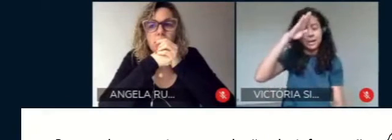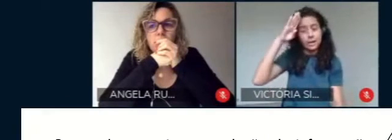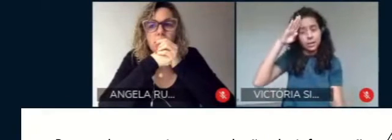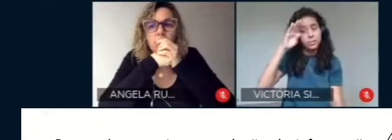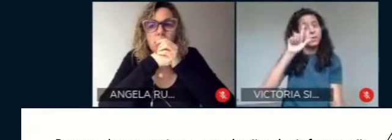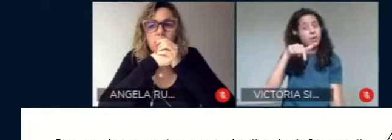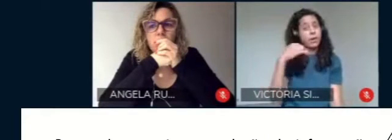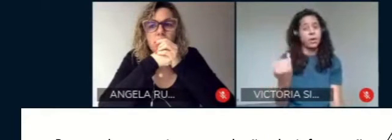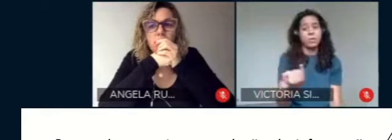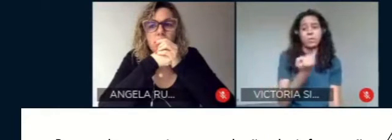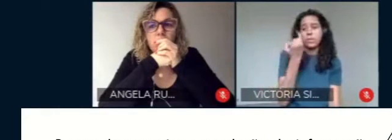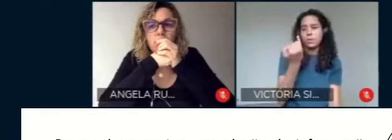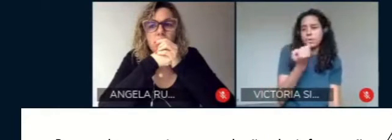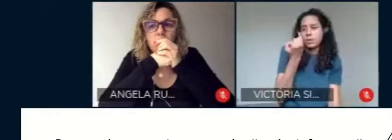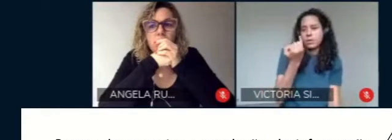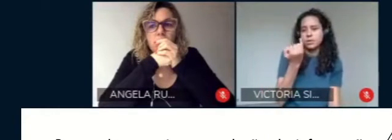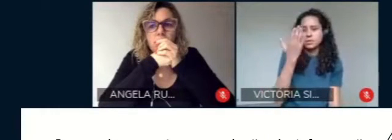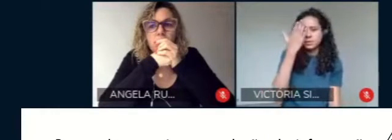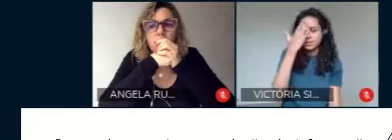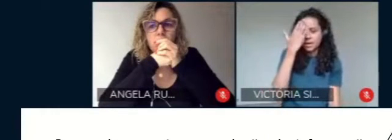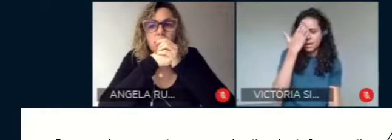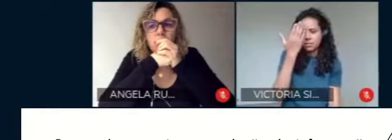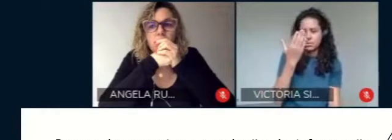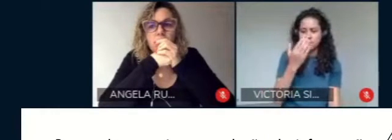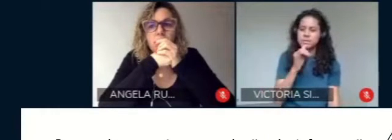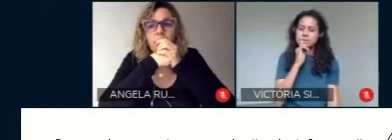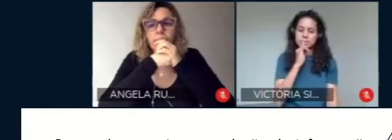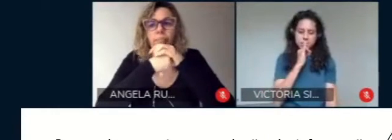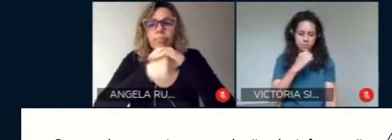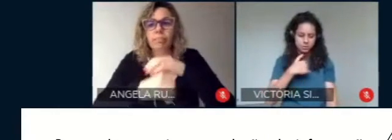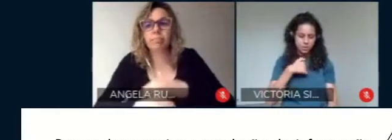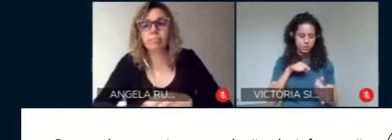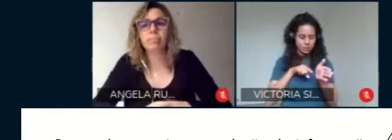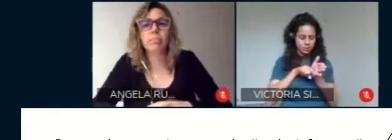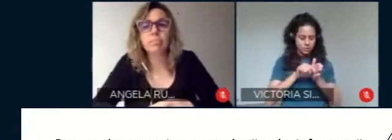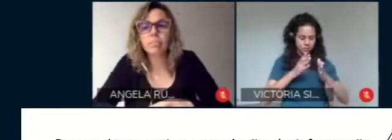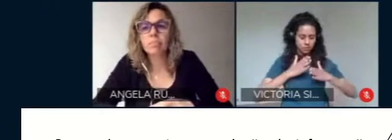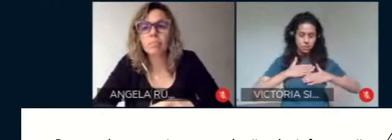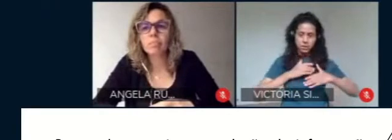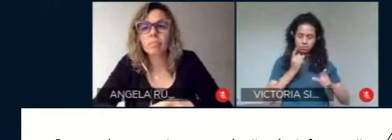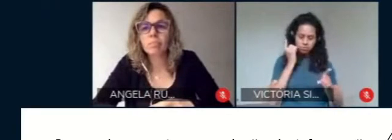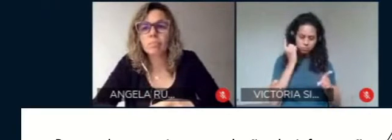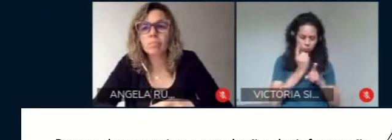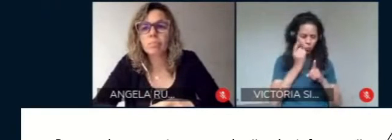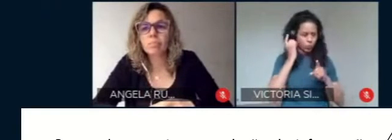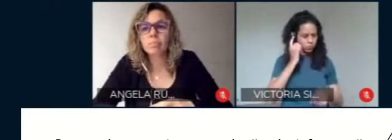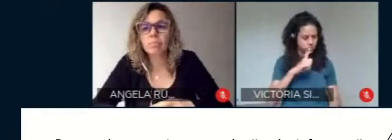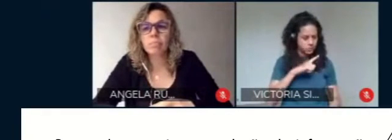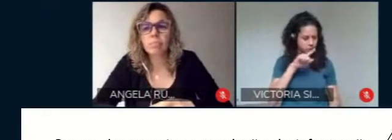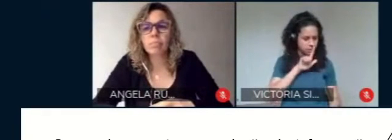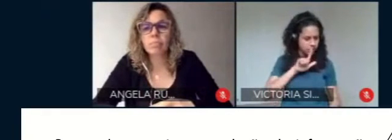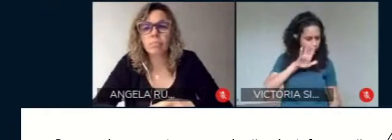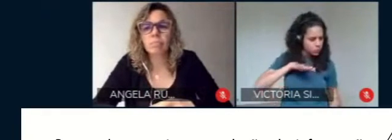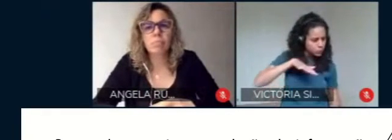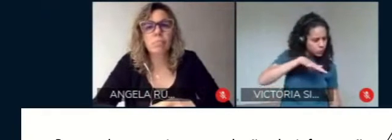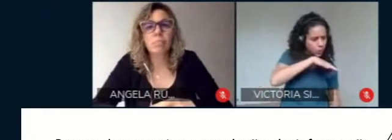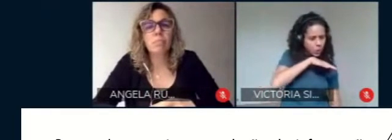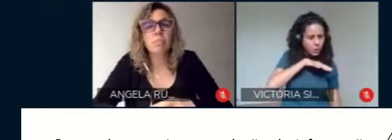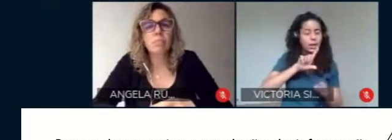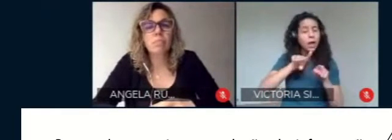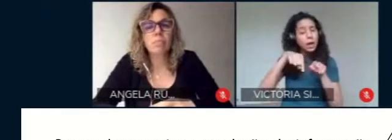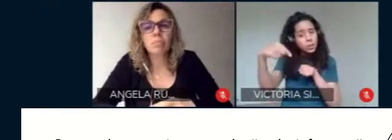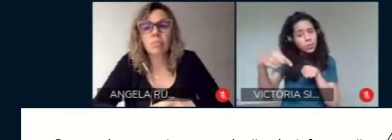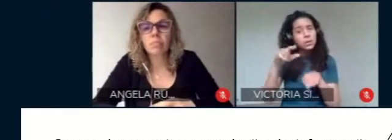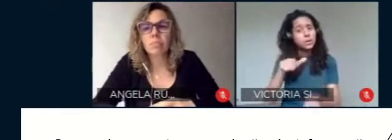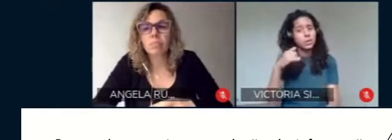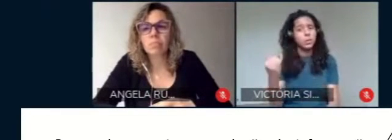que não termina nunca, né? Tu vai identificar um assunto da tua pesquisa a partir do que tu leu na literatura, e depois alguém vai ler o teu trabalho